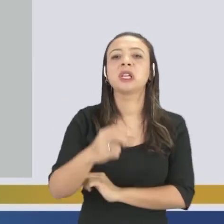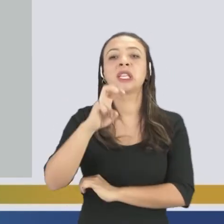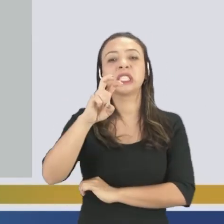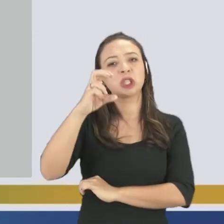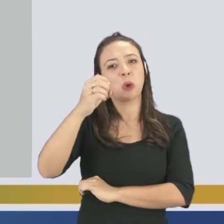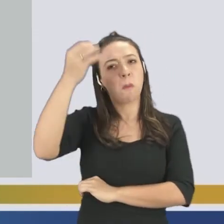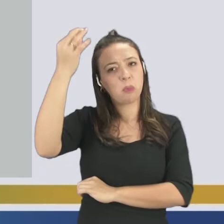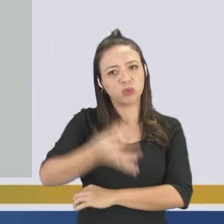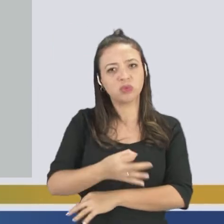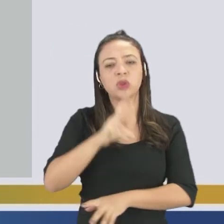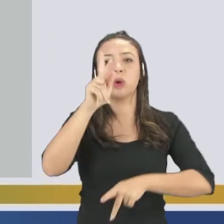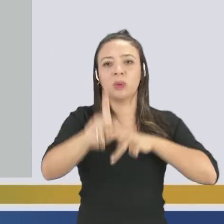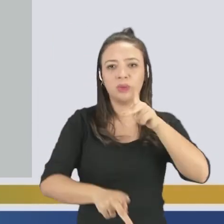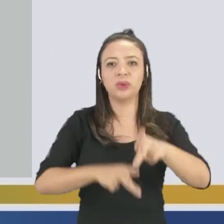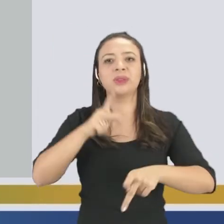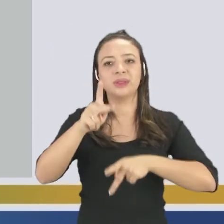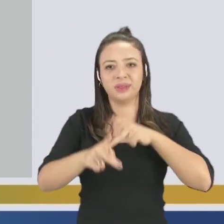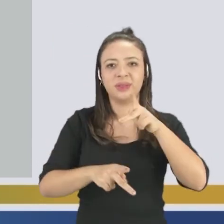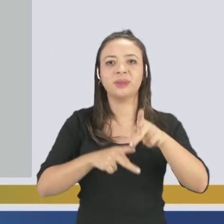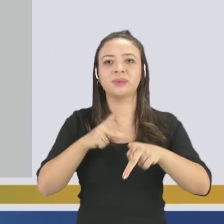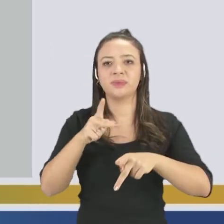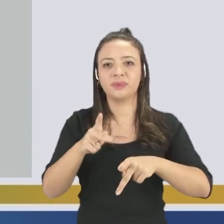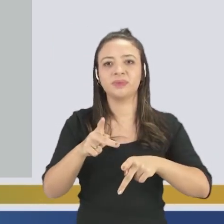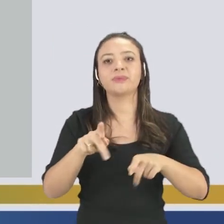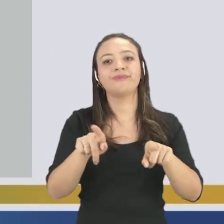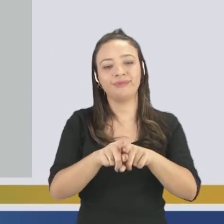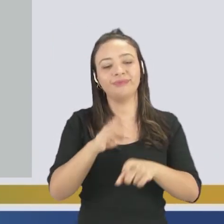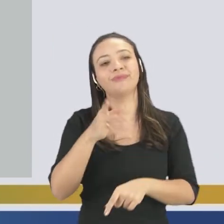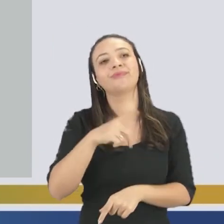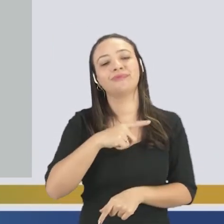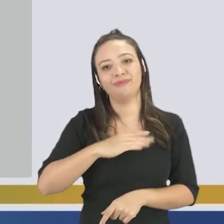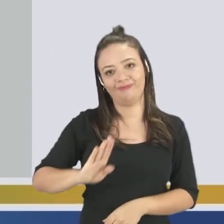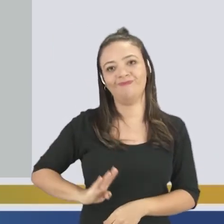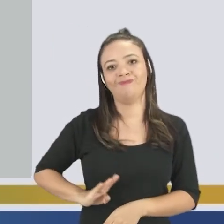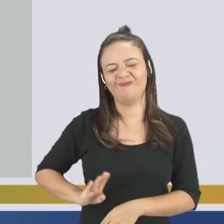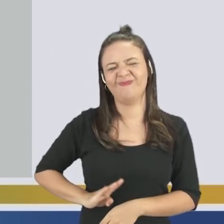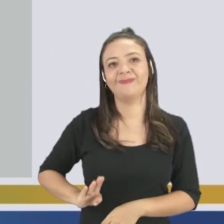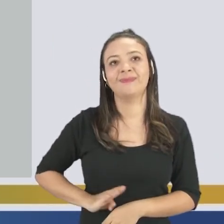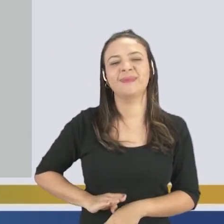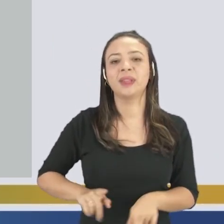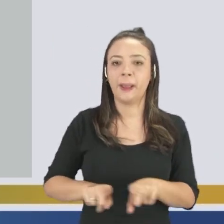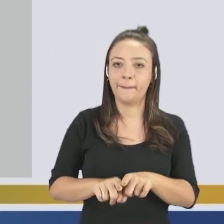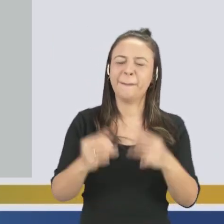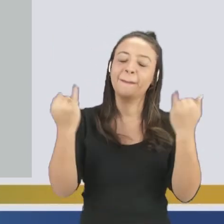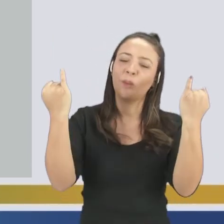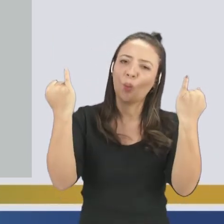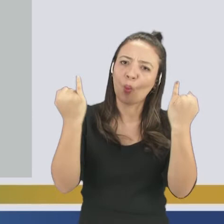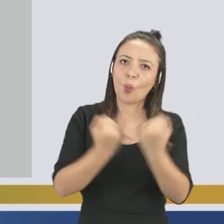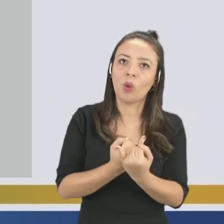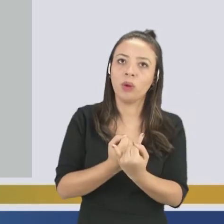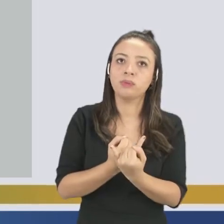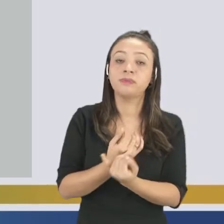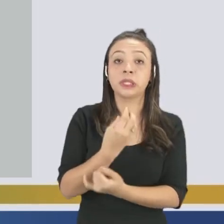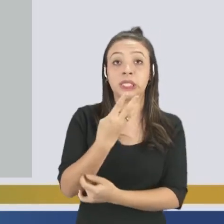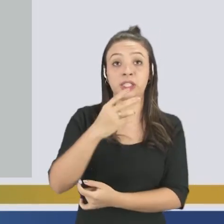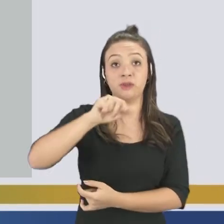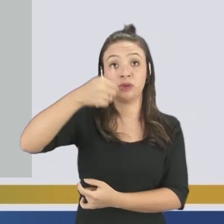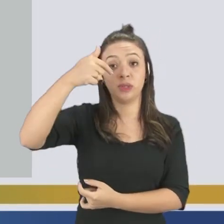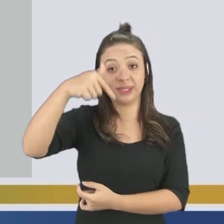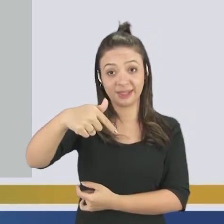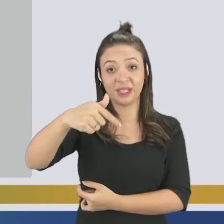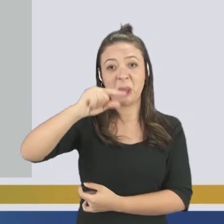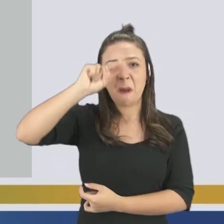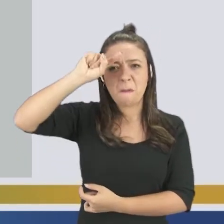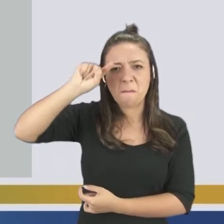população padece da questão de fome e desnutrição. 3,7 milhões,